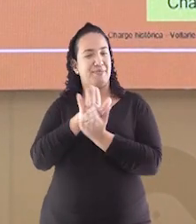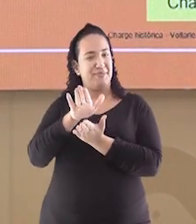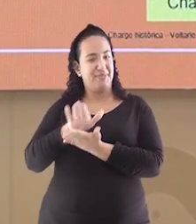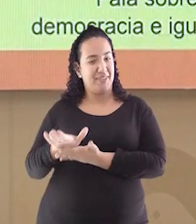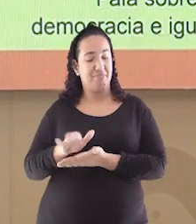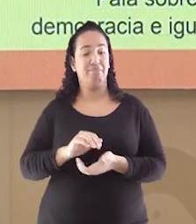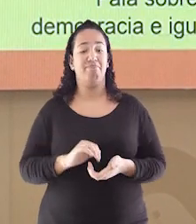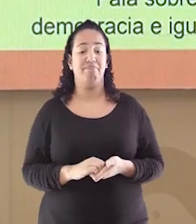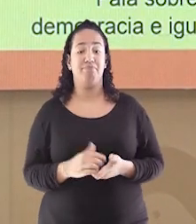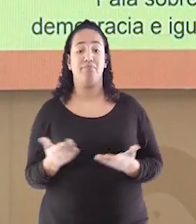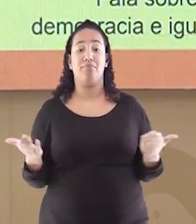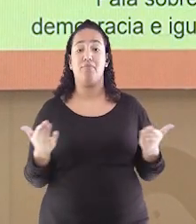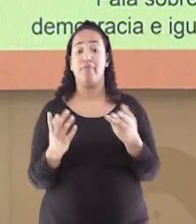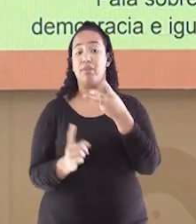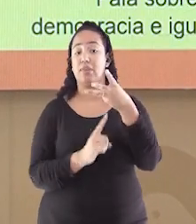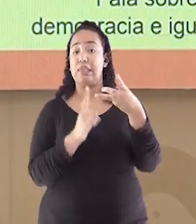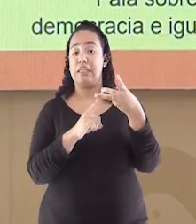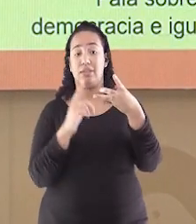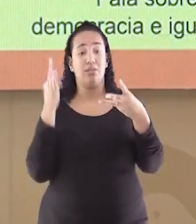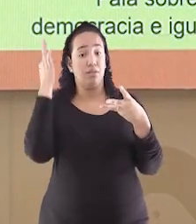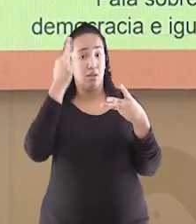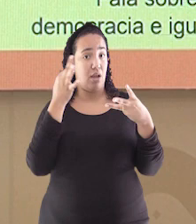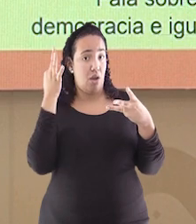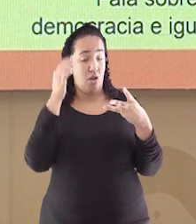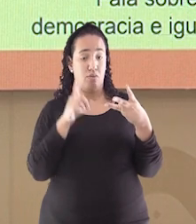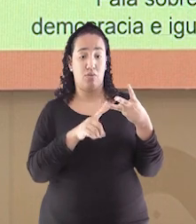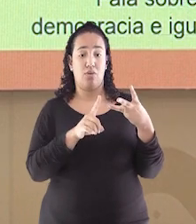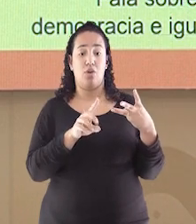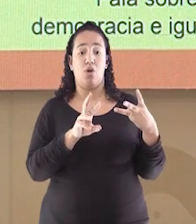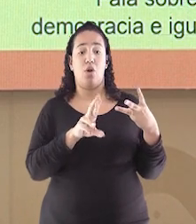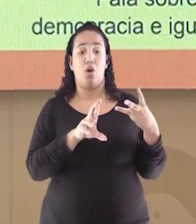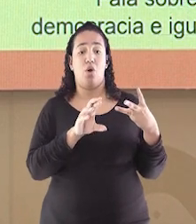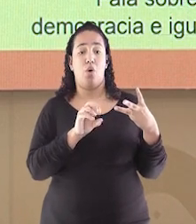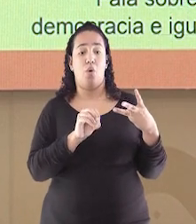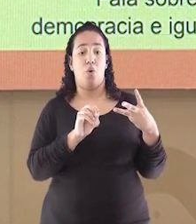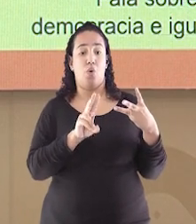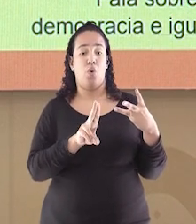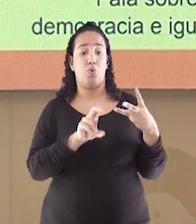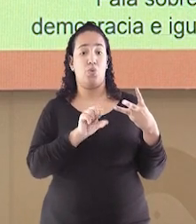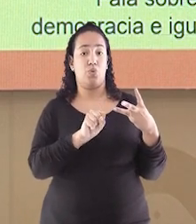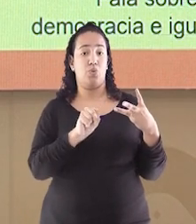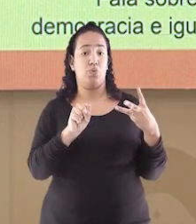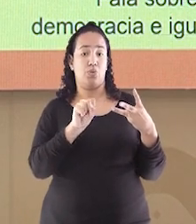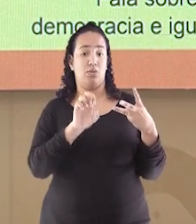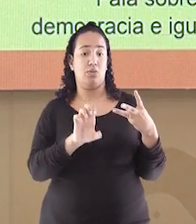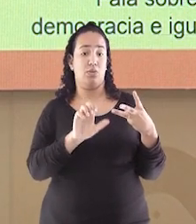próxima lista de teóricos, a gente vai falar sobre ele, Jean-Jacques Rousseau. Rousseau